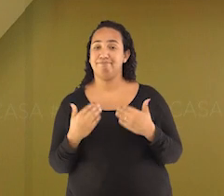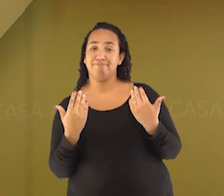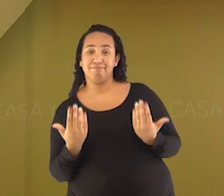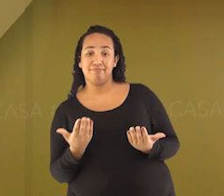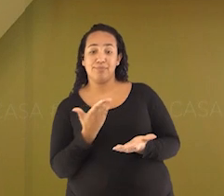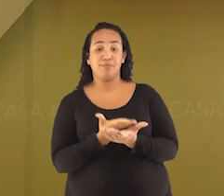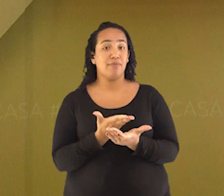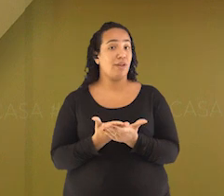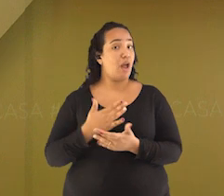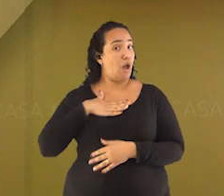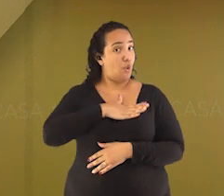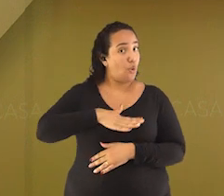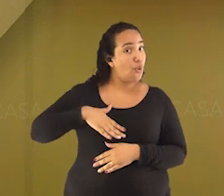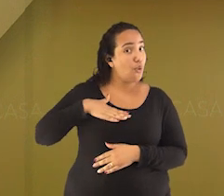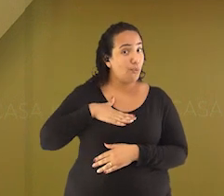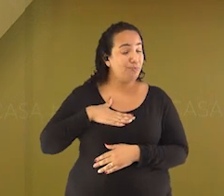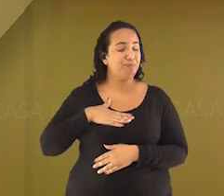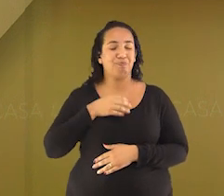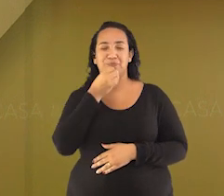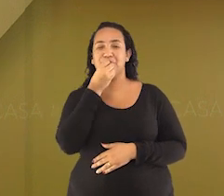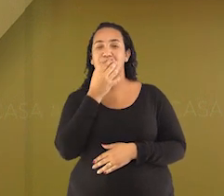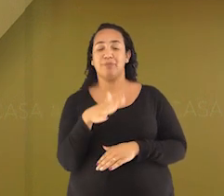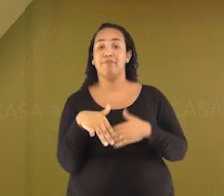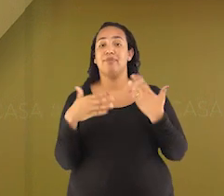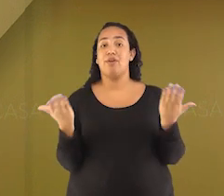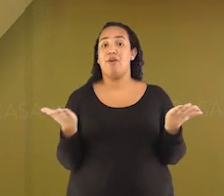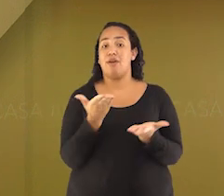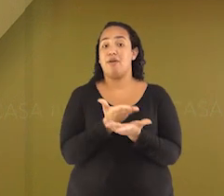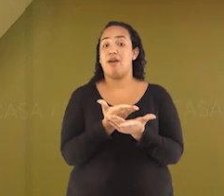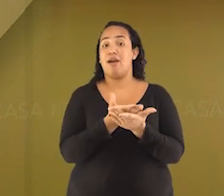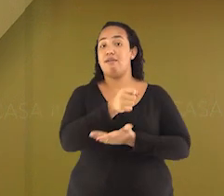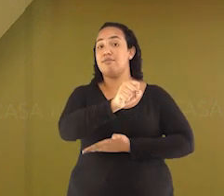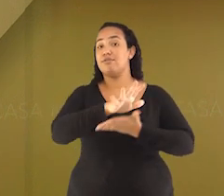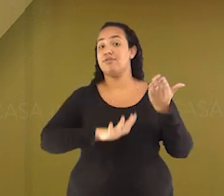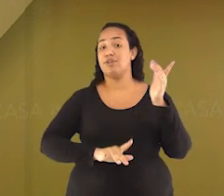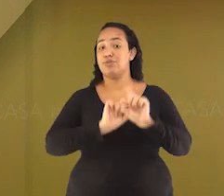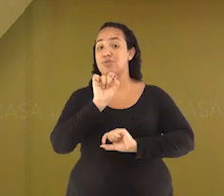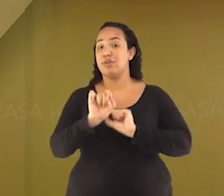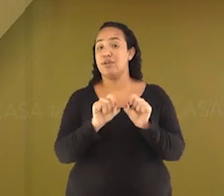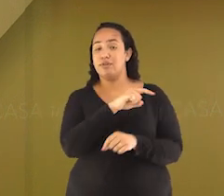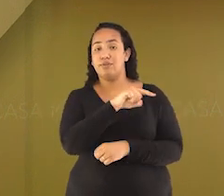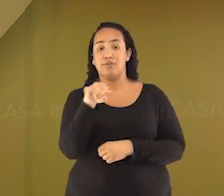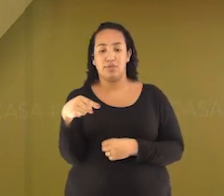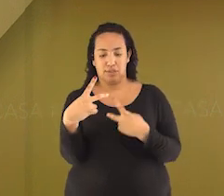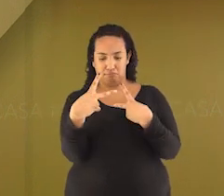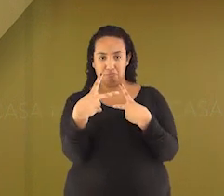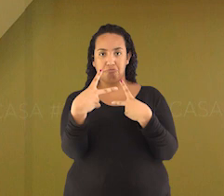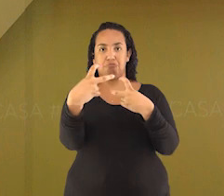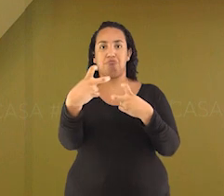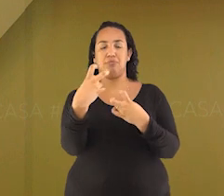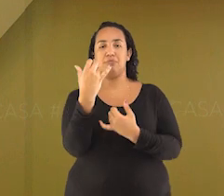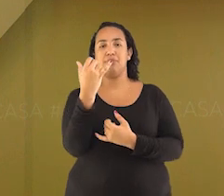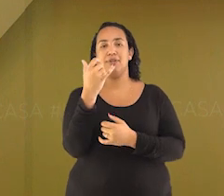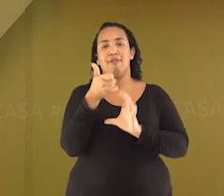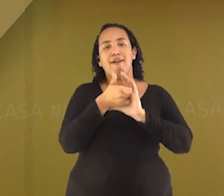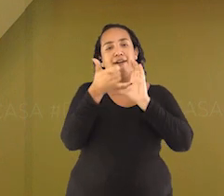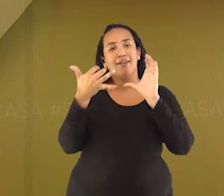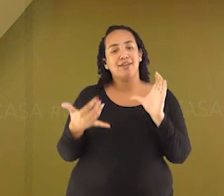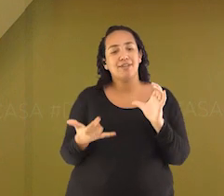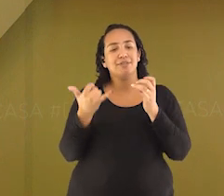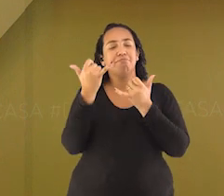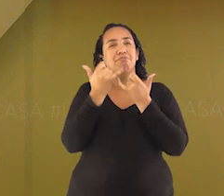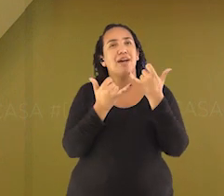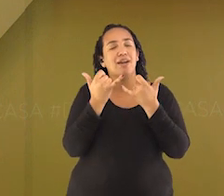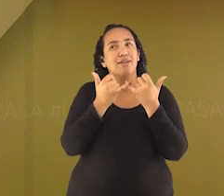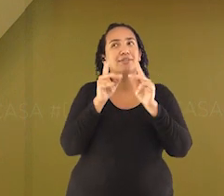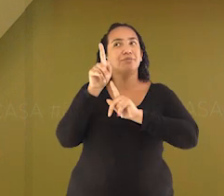E aí, o que acharam da aula de hoje? Curtiram? Que bom! E para casa fica a seguinte atividade. Identifique em si mesmo algum traço físico